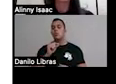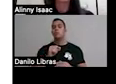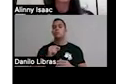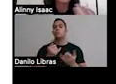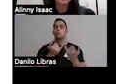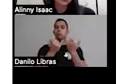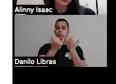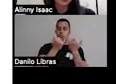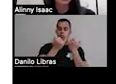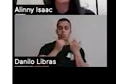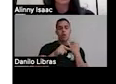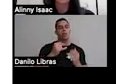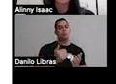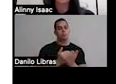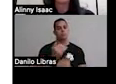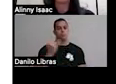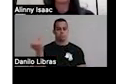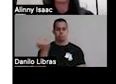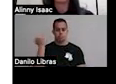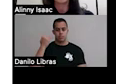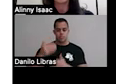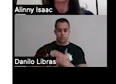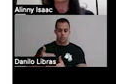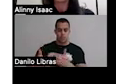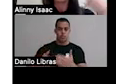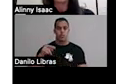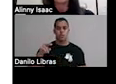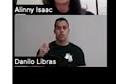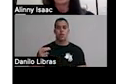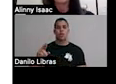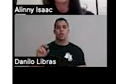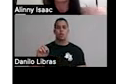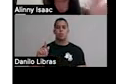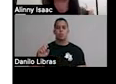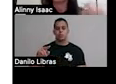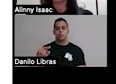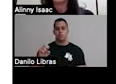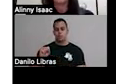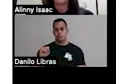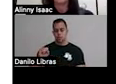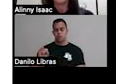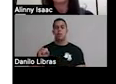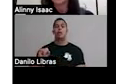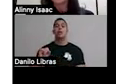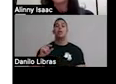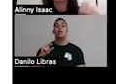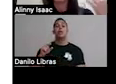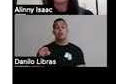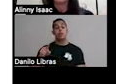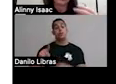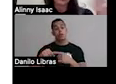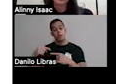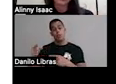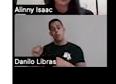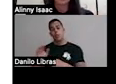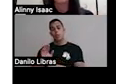tem importância muito grande dessa sinalização em processos envolvendo neurogênese, posteriormente no comprometimento desses neurônios e